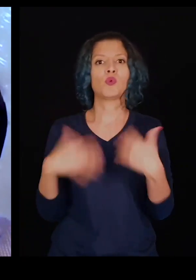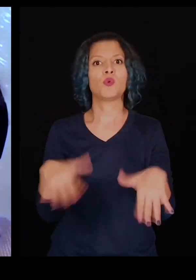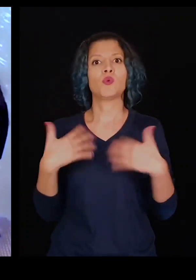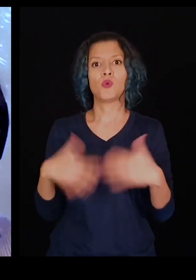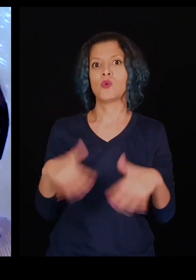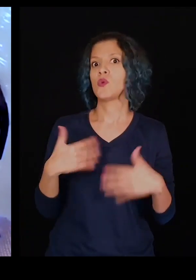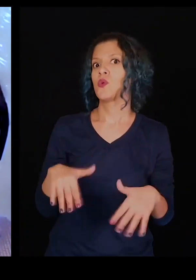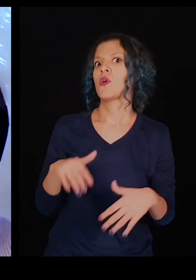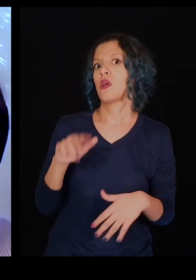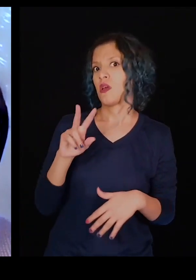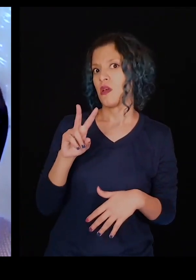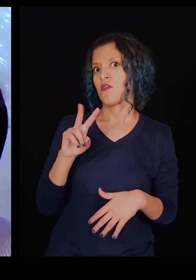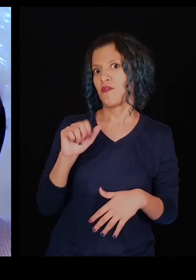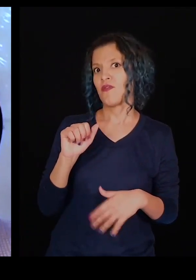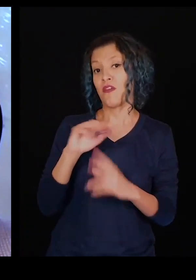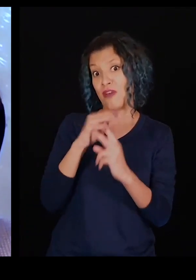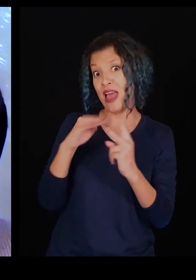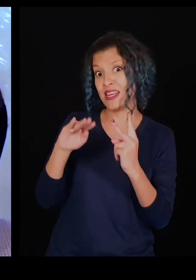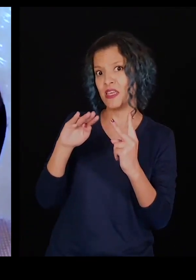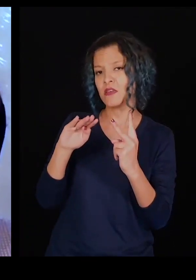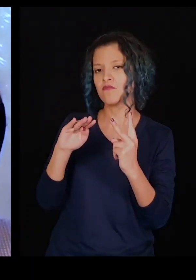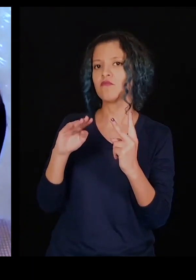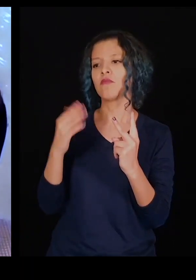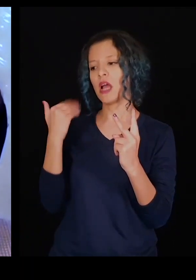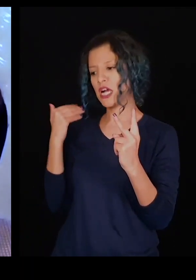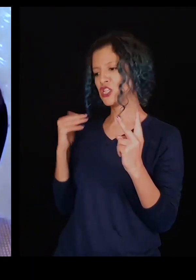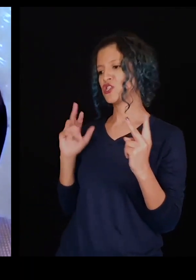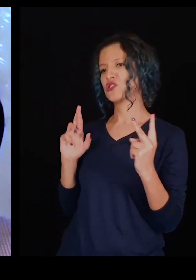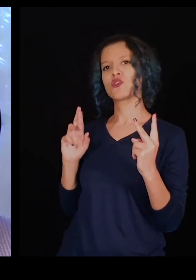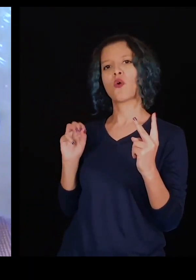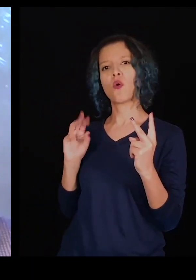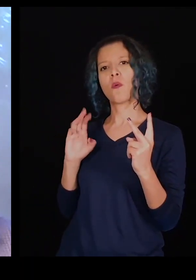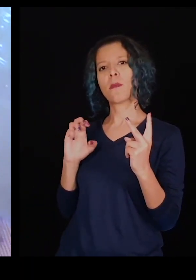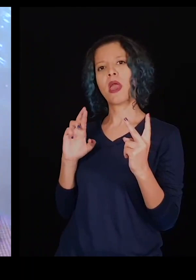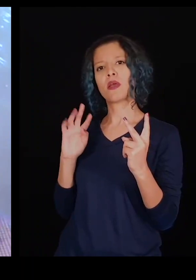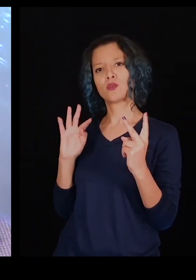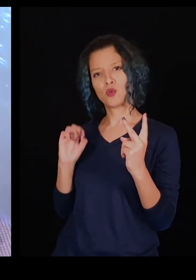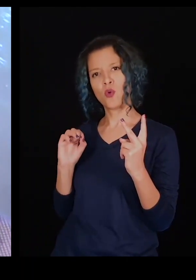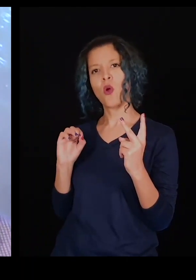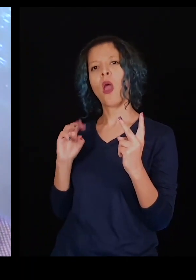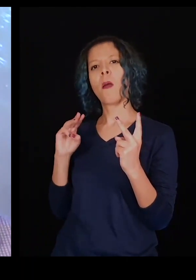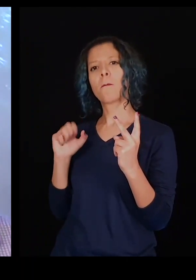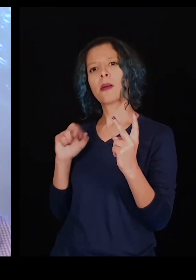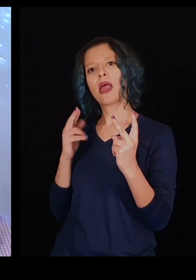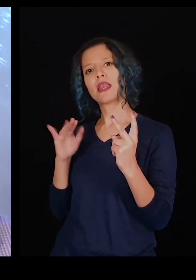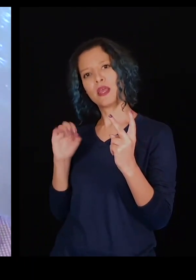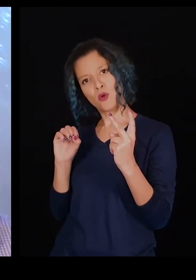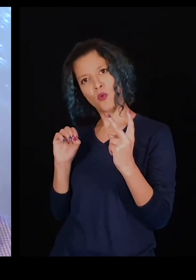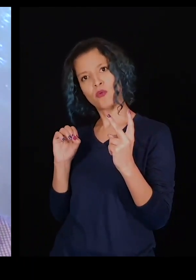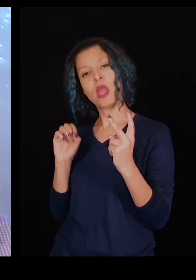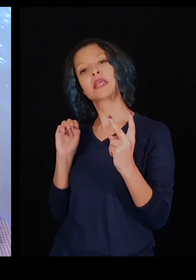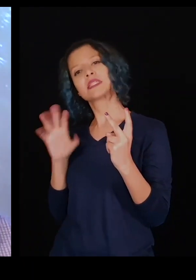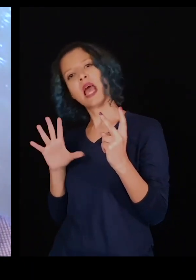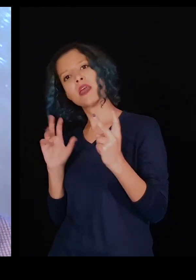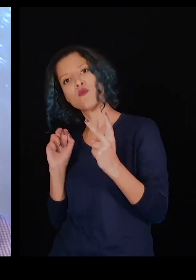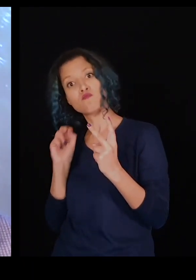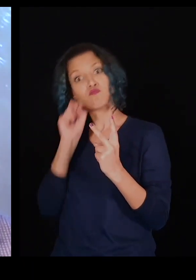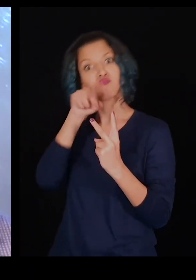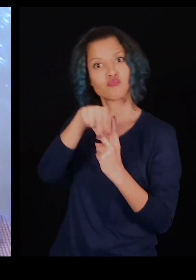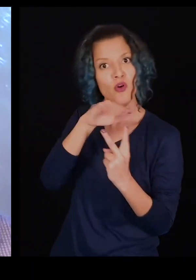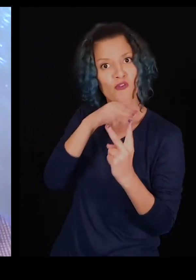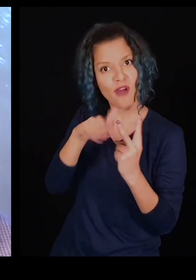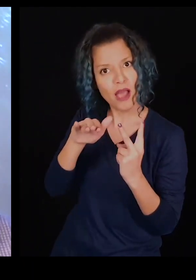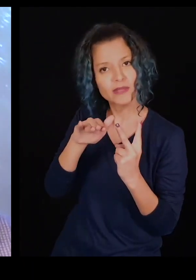também belíssima lá na Fundação Roberto Marinho, se defrontou com uma crise imensa, também de ordem